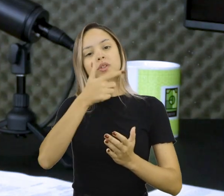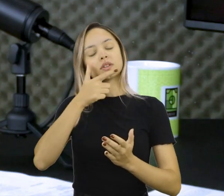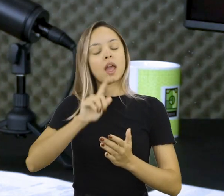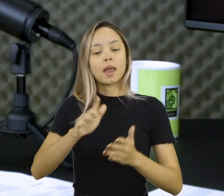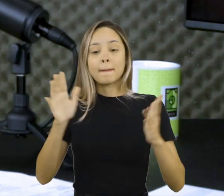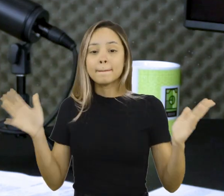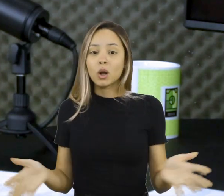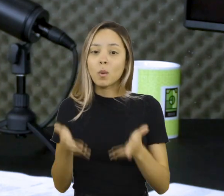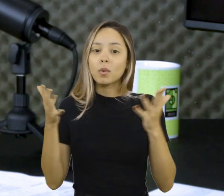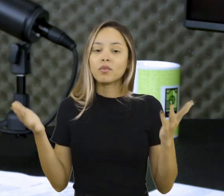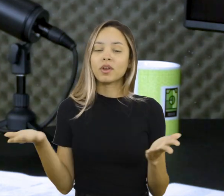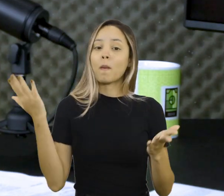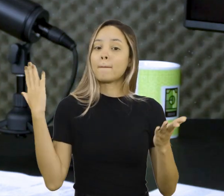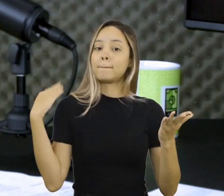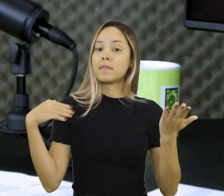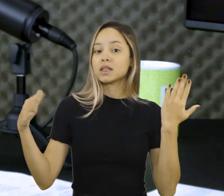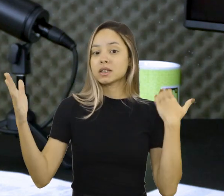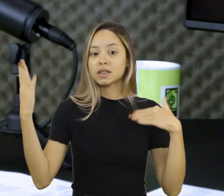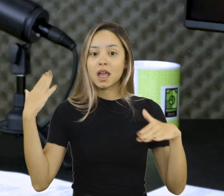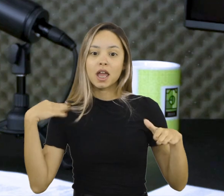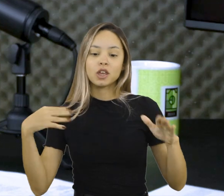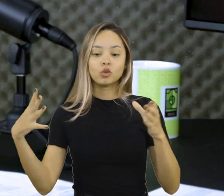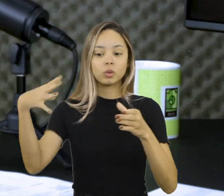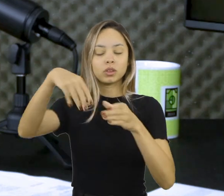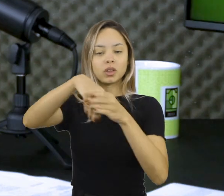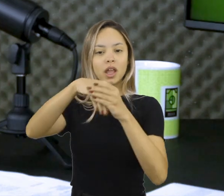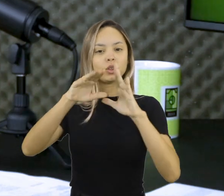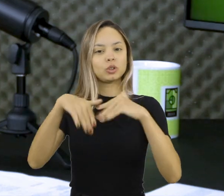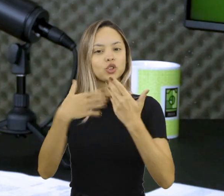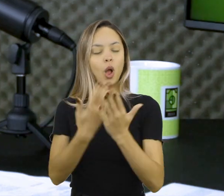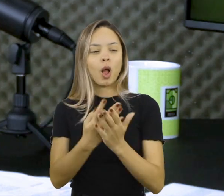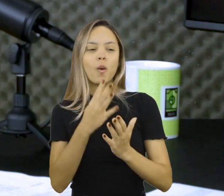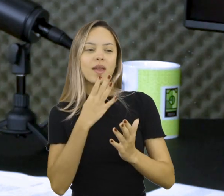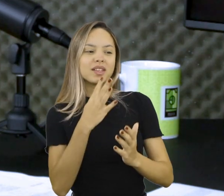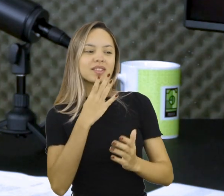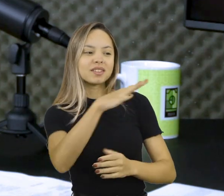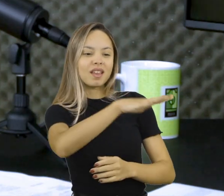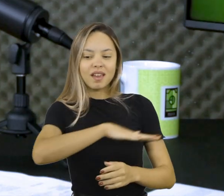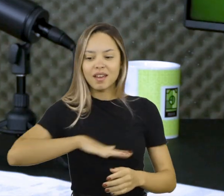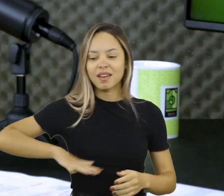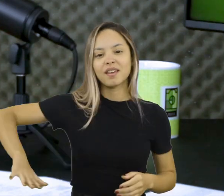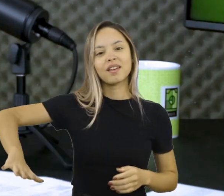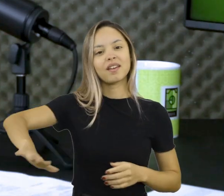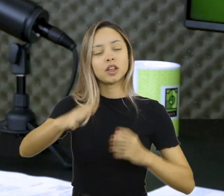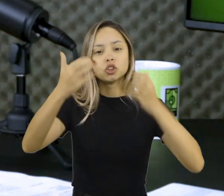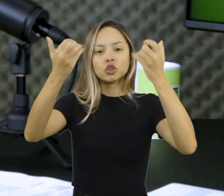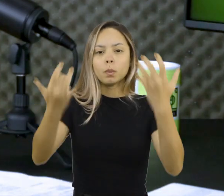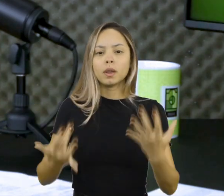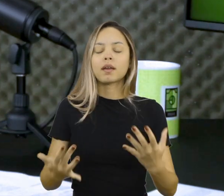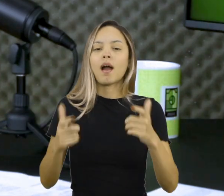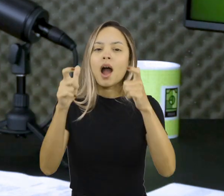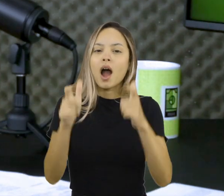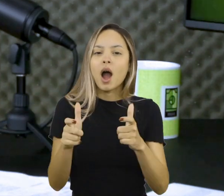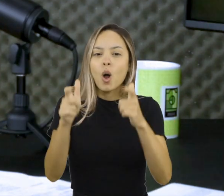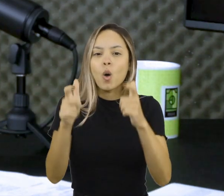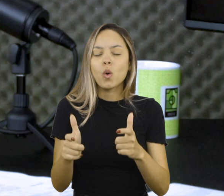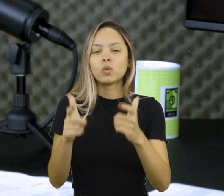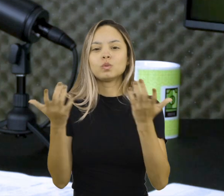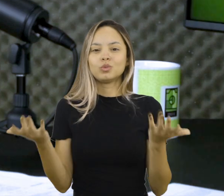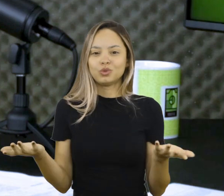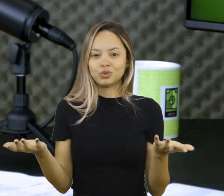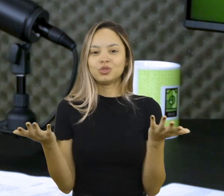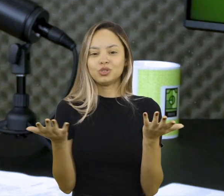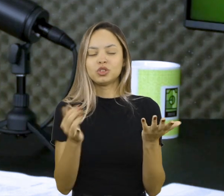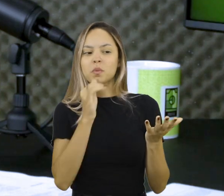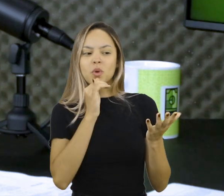um passeio para conhecer a escola conhecer a escola explicar onde fica a gente vê que h o início